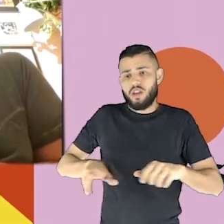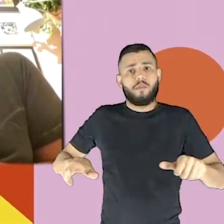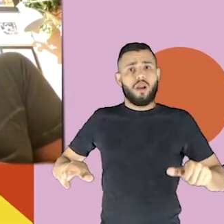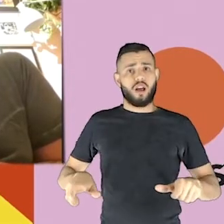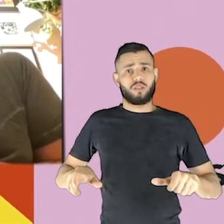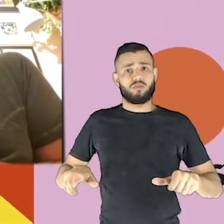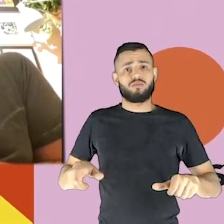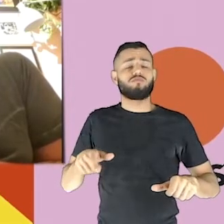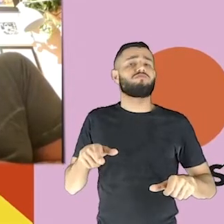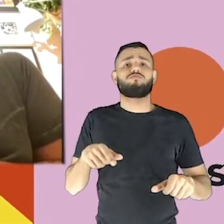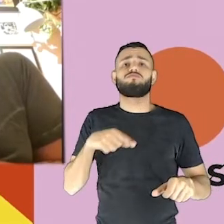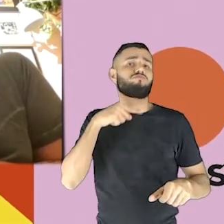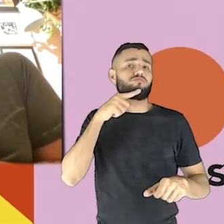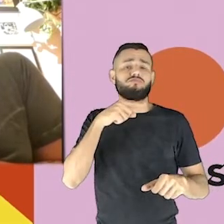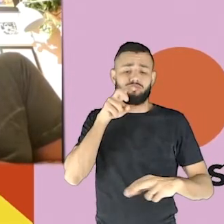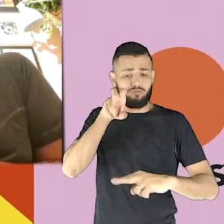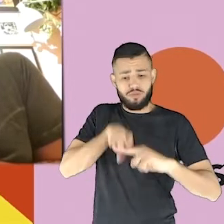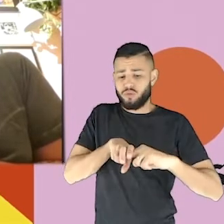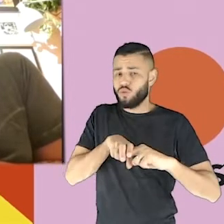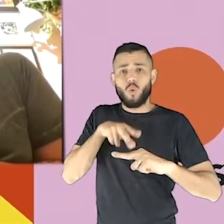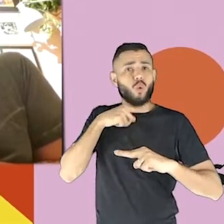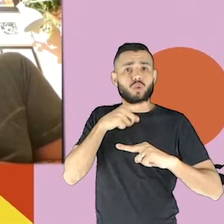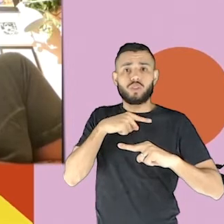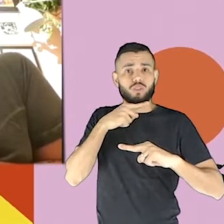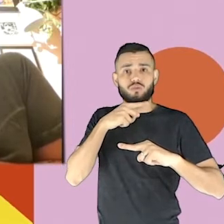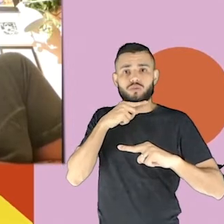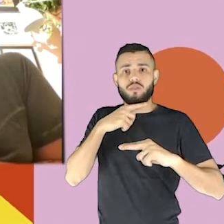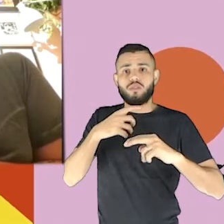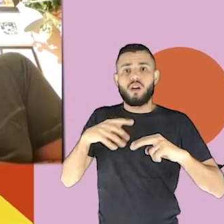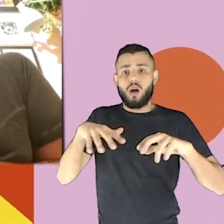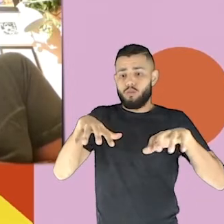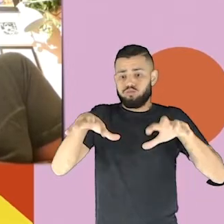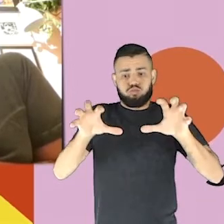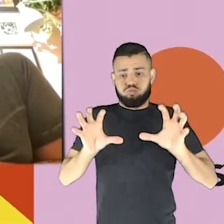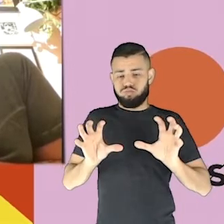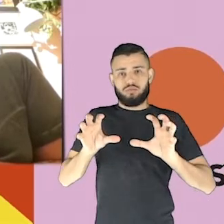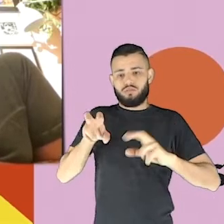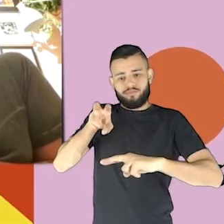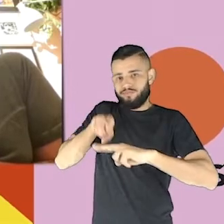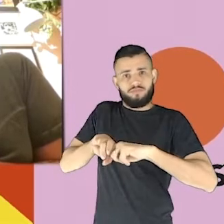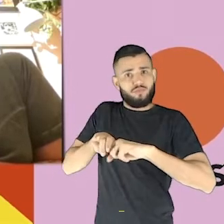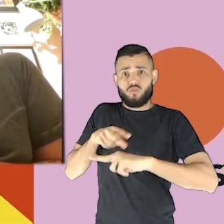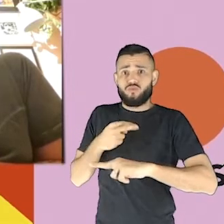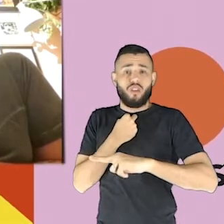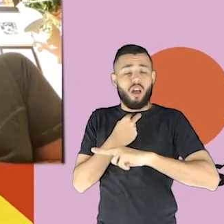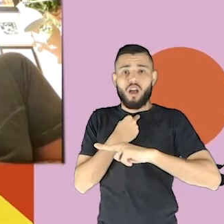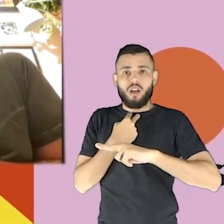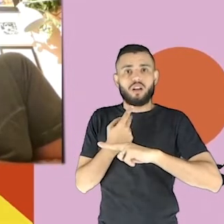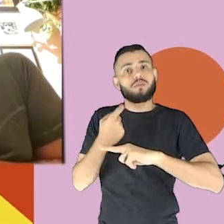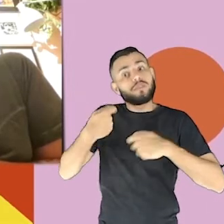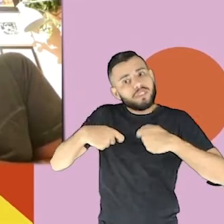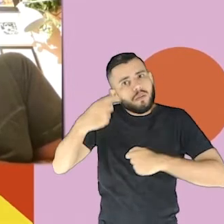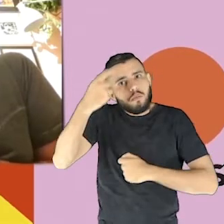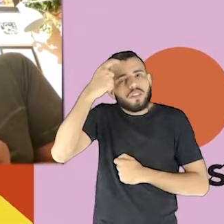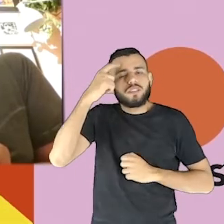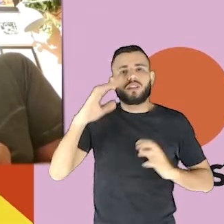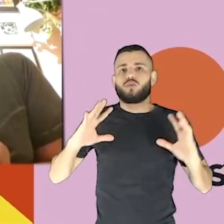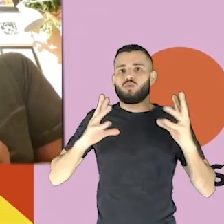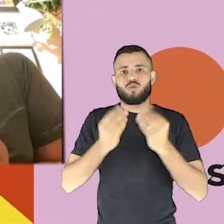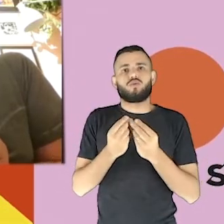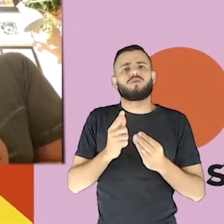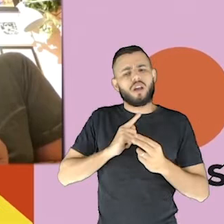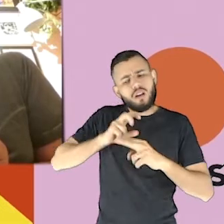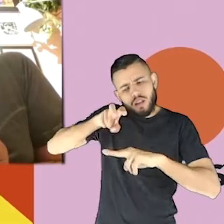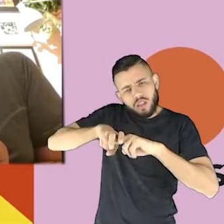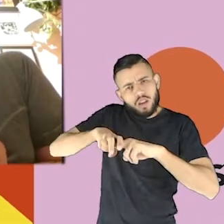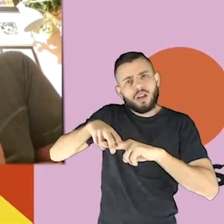braço, tipo, eu não consigo sentar. A minha bunda, meu quadril não cabe nessa cadeira, né? Isso a gente tem que pensar em tudo. Não tem cadeira. Existe